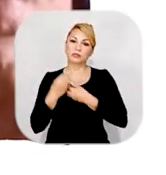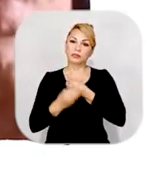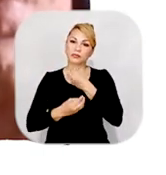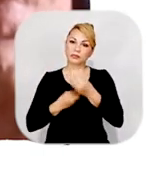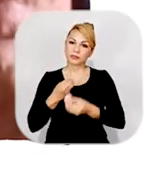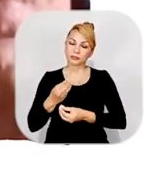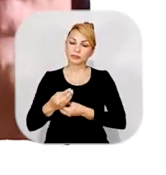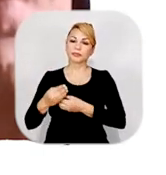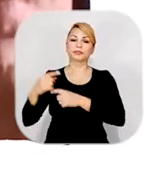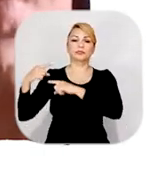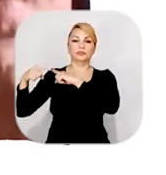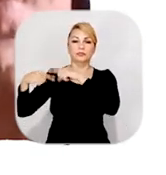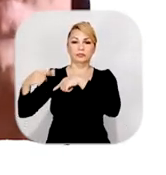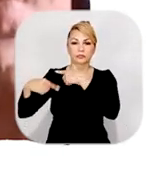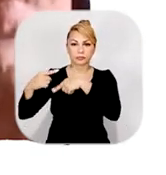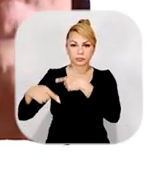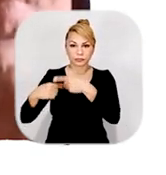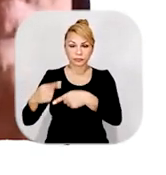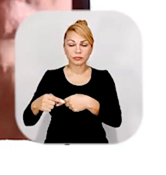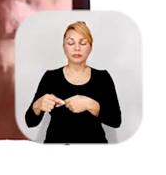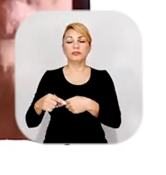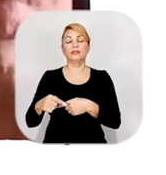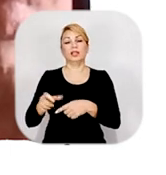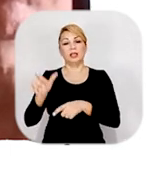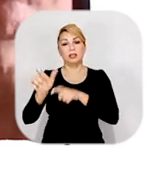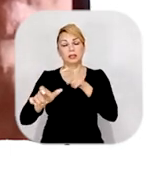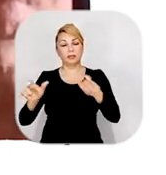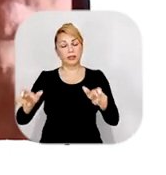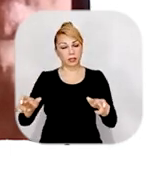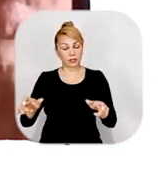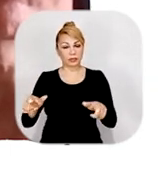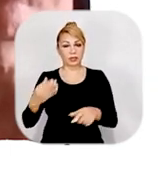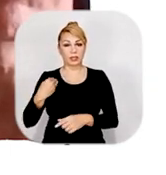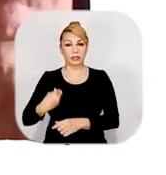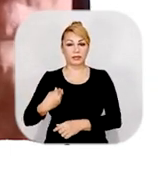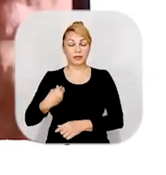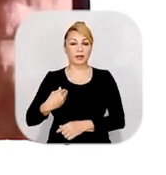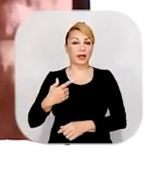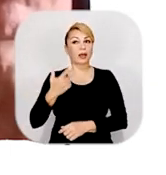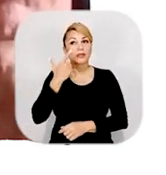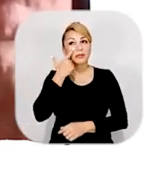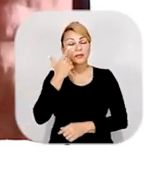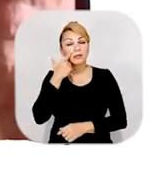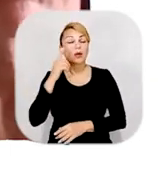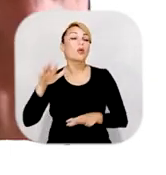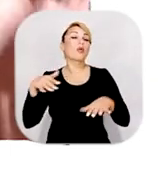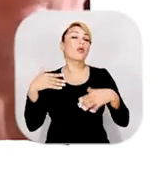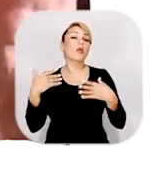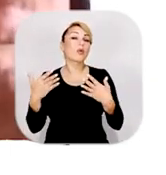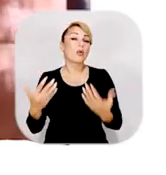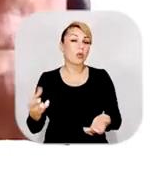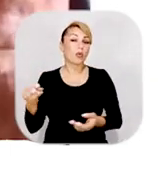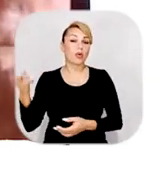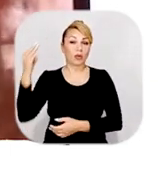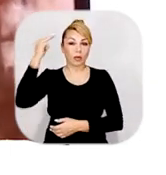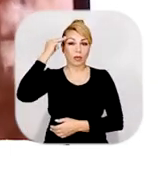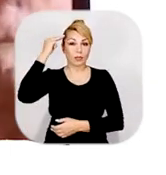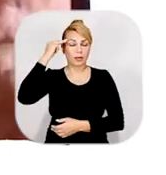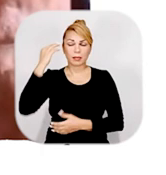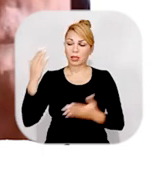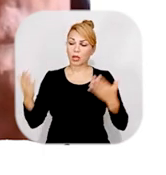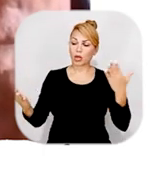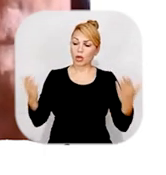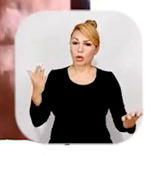os descendentes, os sobreviventes, para ver que memória que resta confrontando com essa